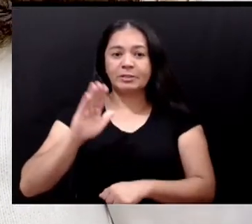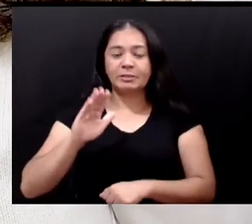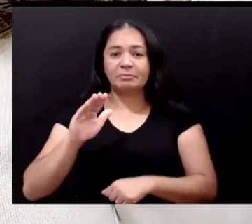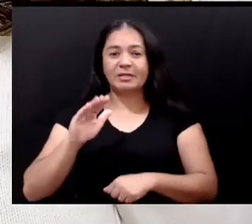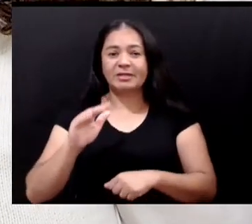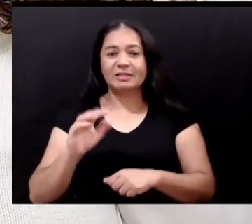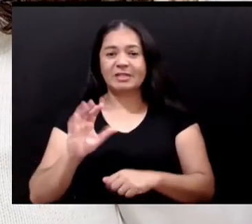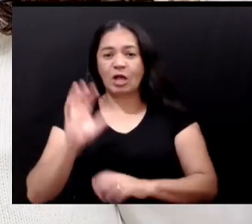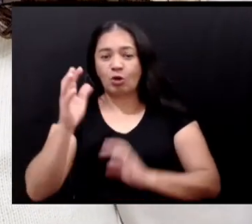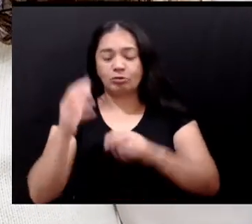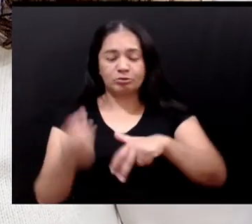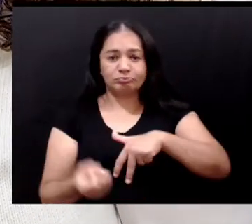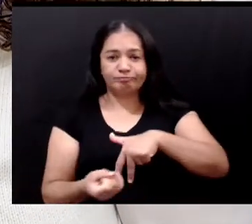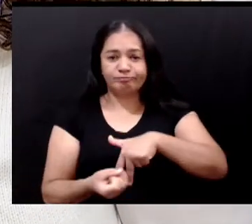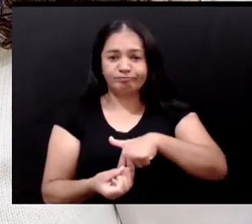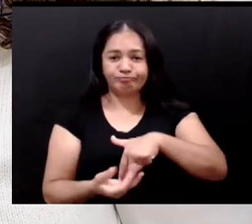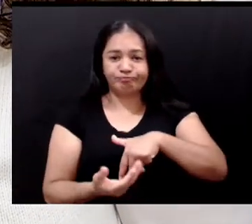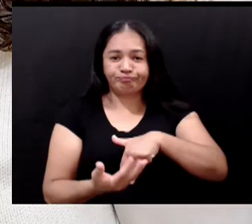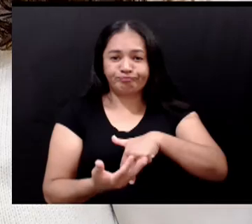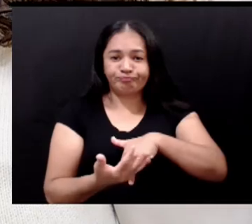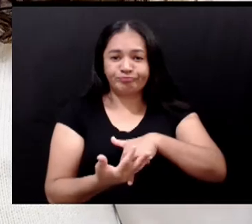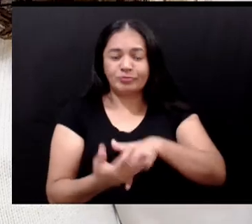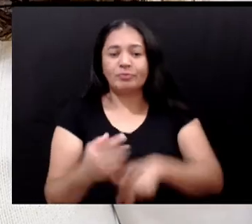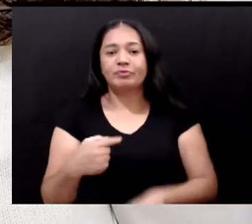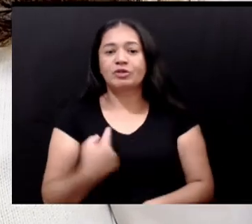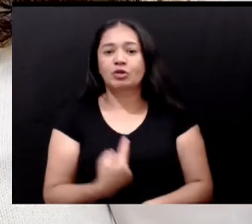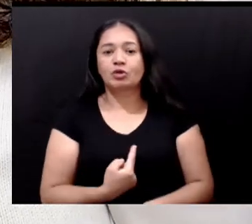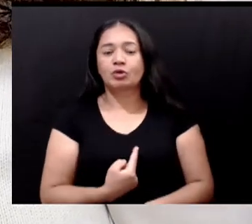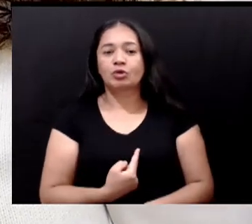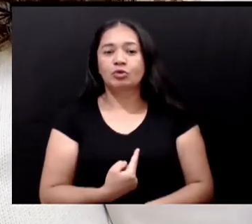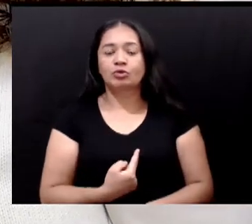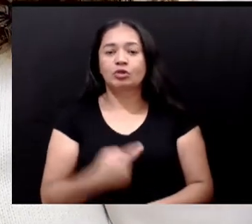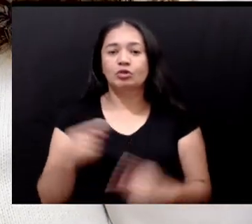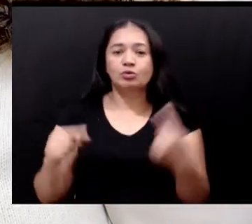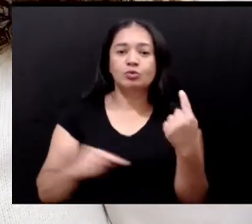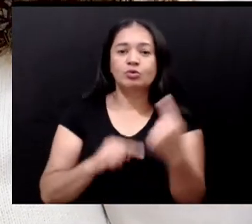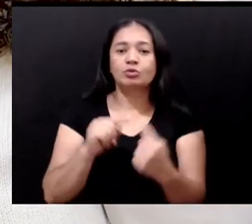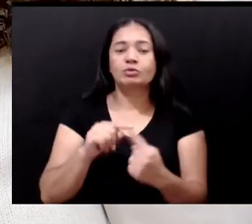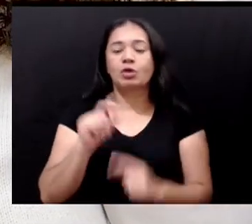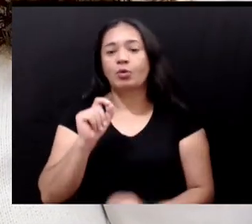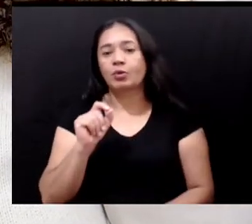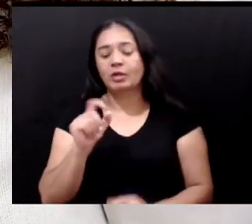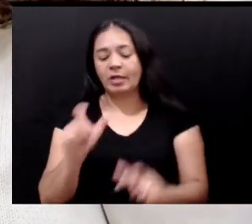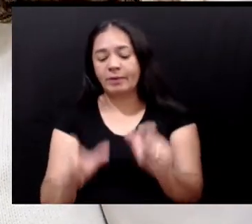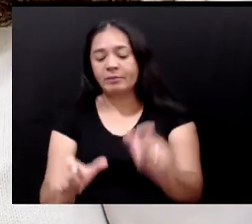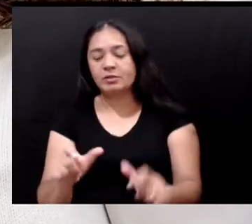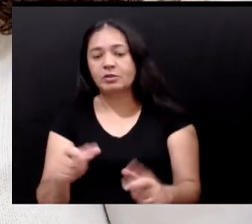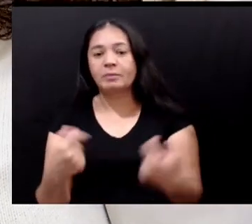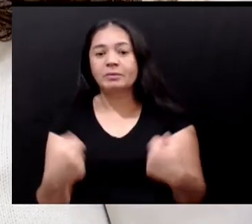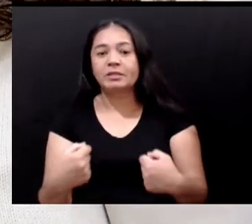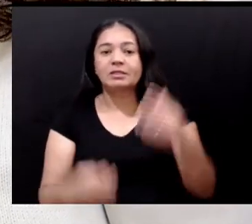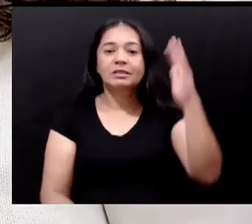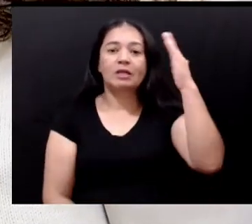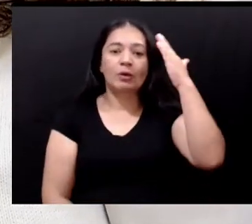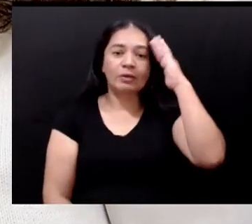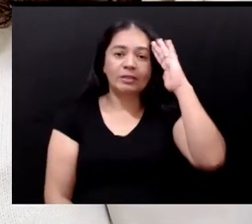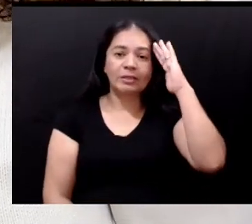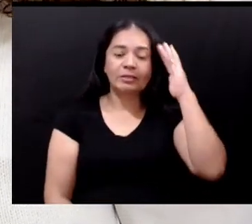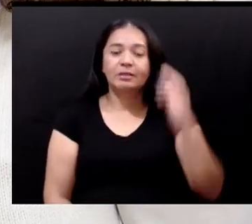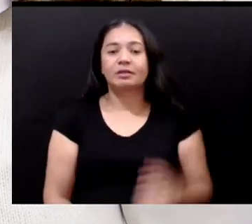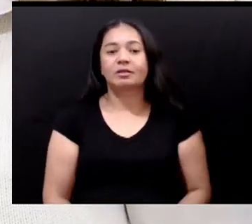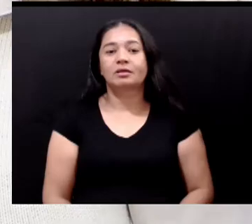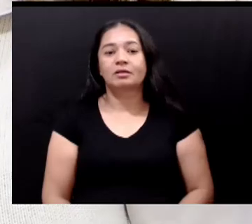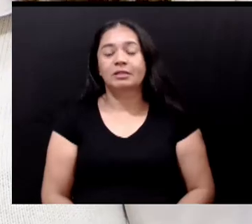mundial. E o nosso intuito é fazer as pessoas entenderem como ela é perigosa,